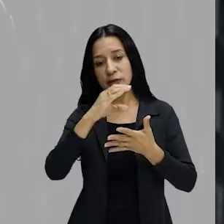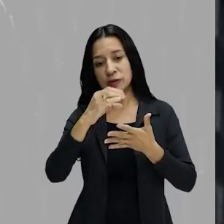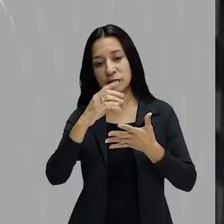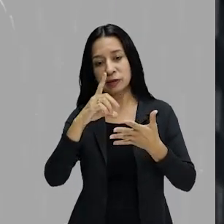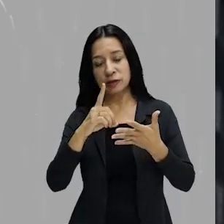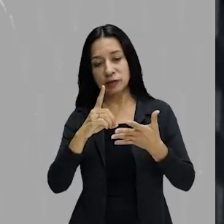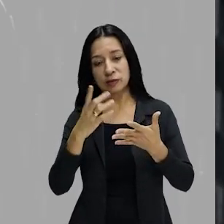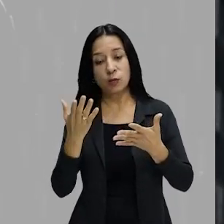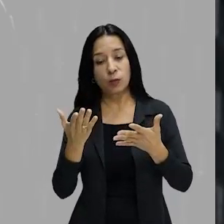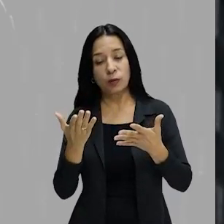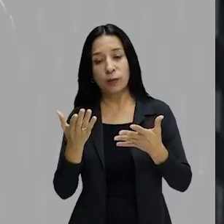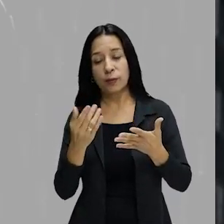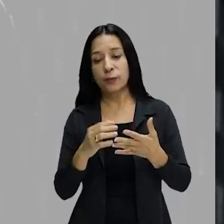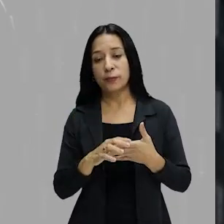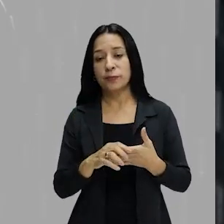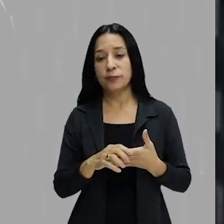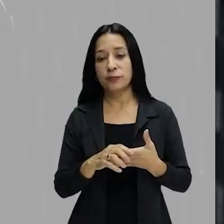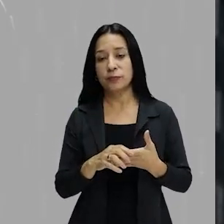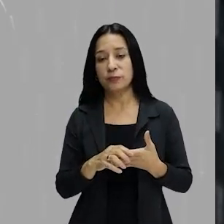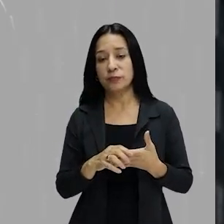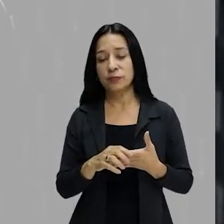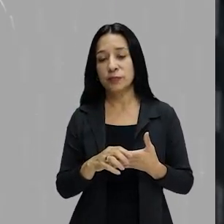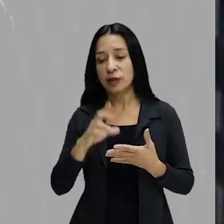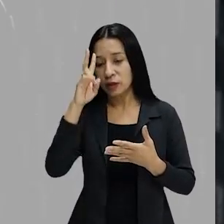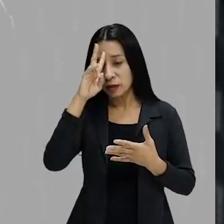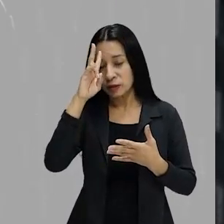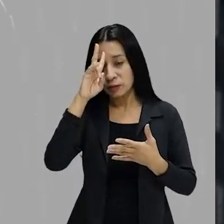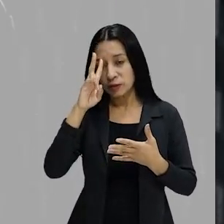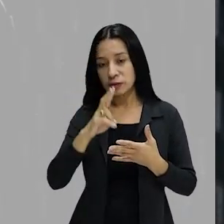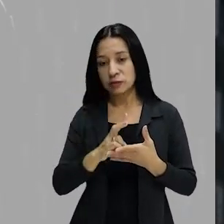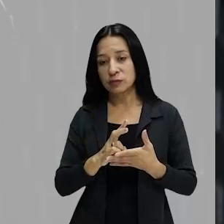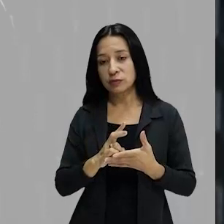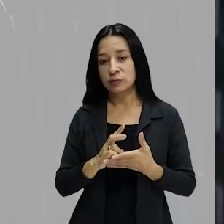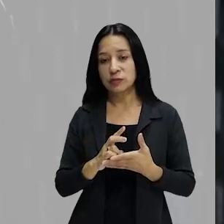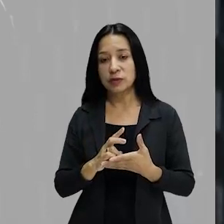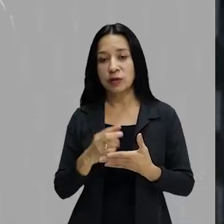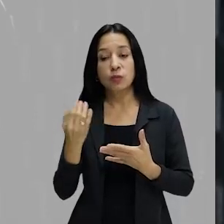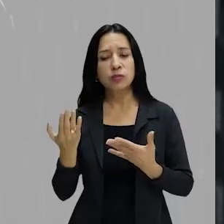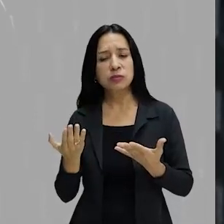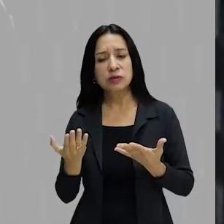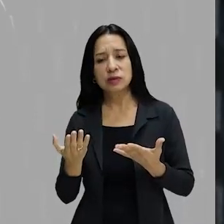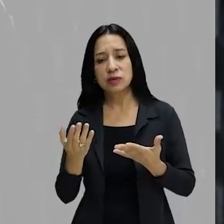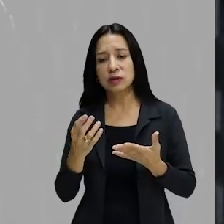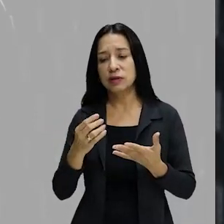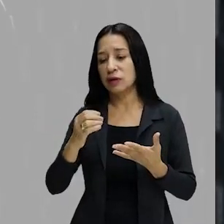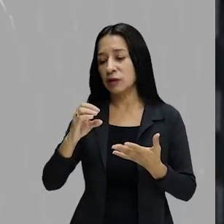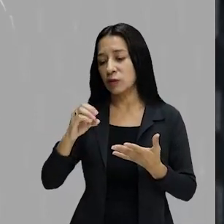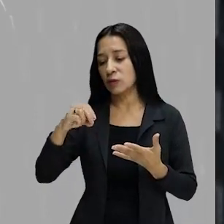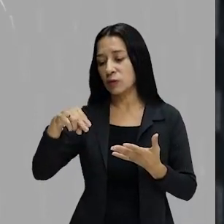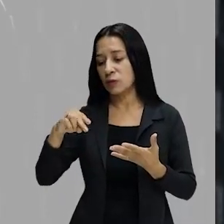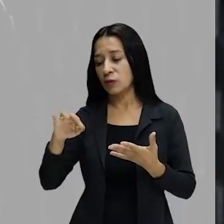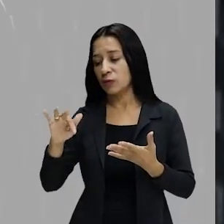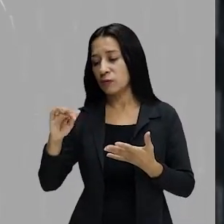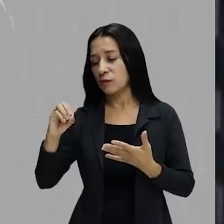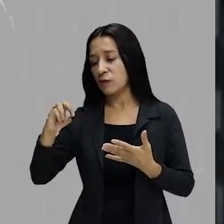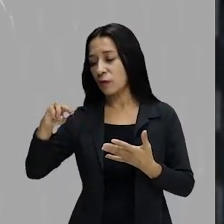conformativa? Lembrando, conformidade, uma concessão, uma condição, uma consequência.